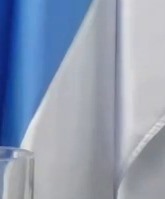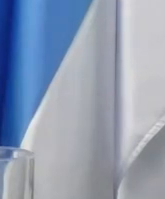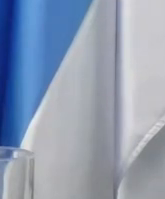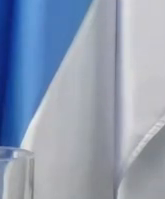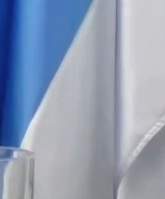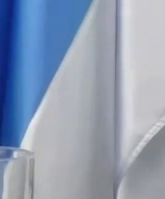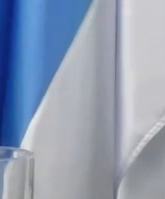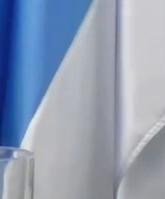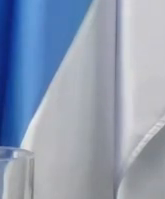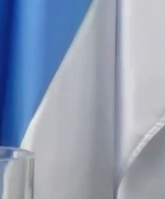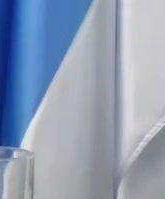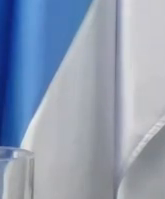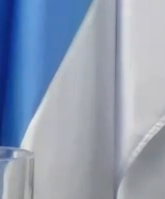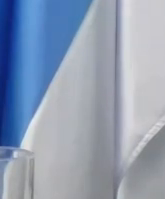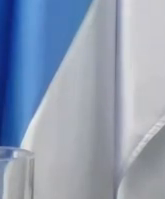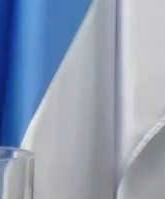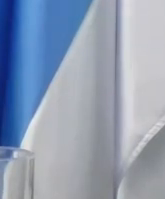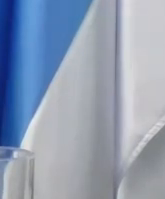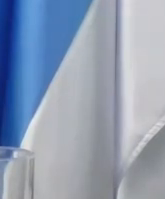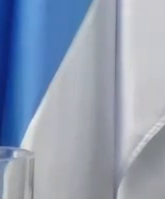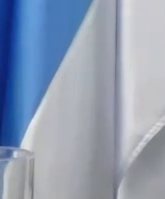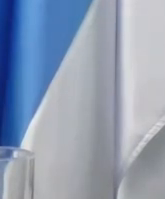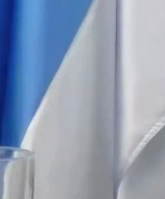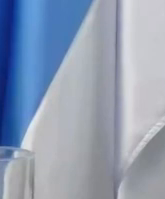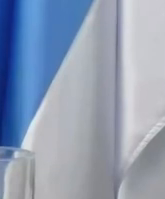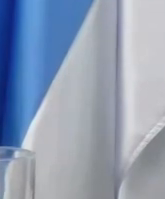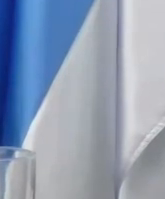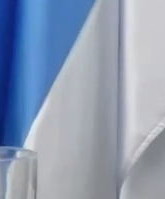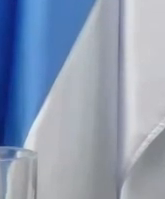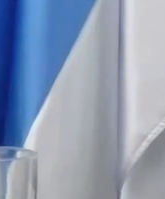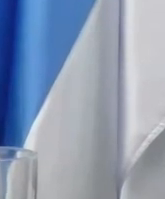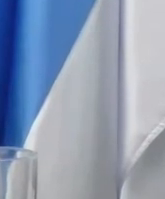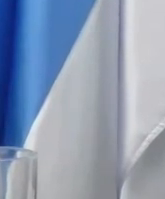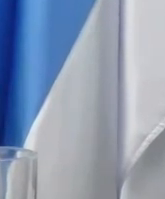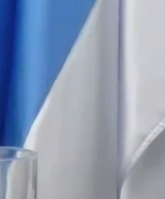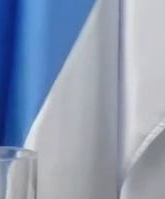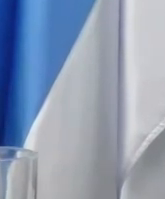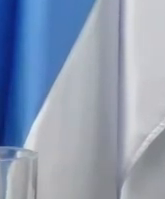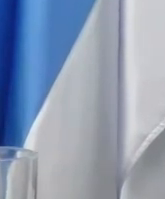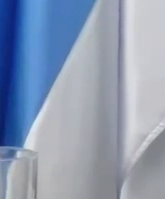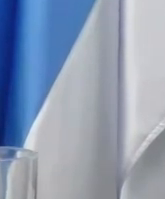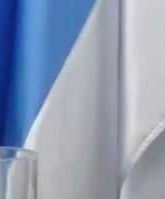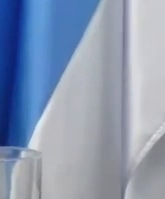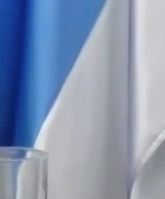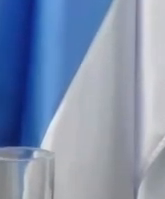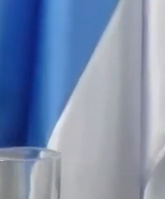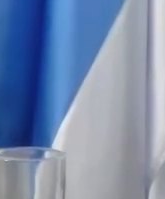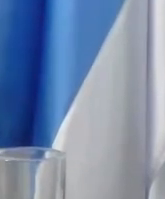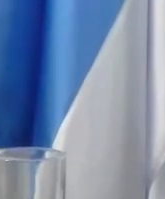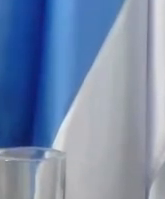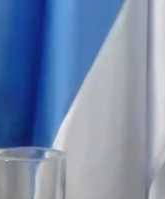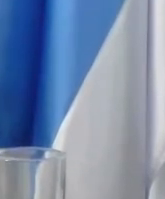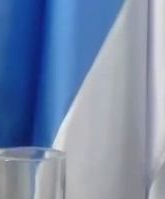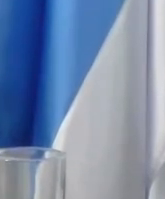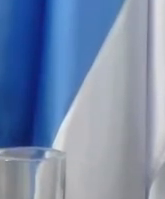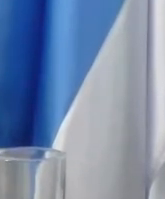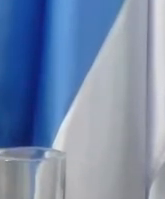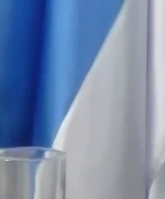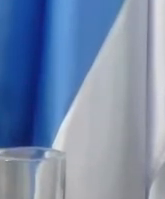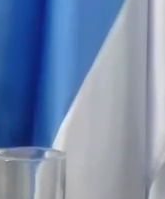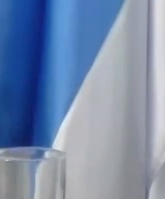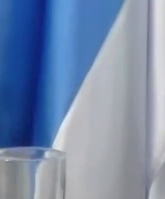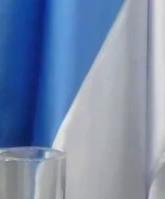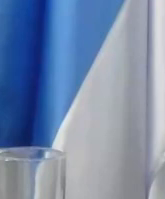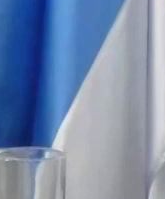existe uma maioria de negros sendo aprendidos e condenados com o uso única e exclusivamente de um